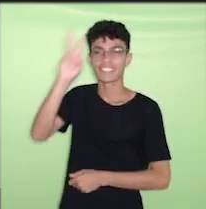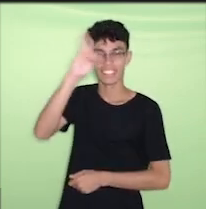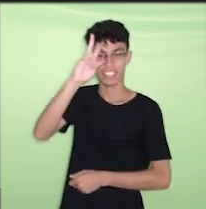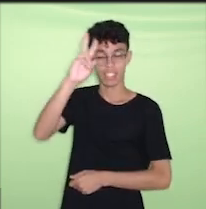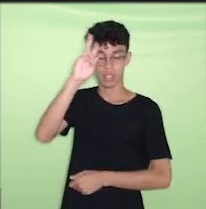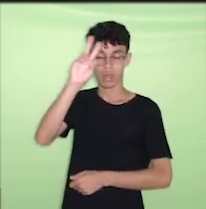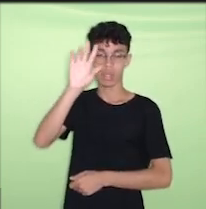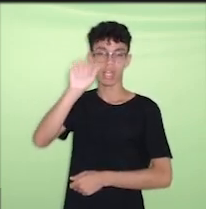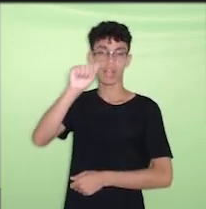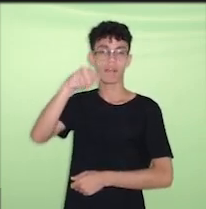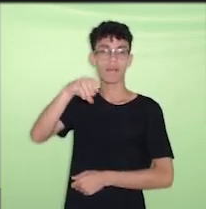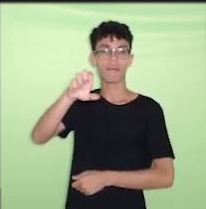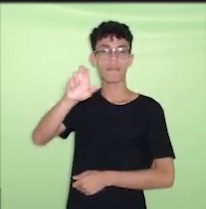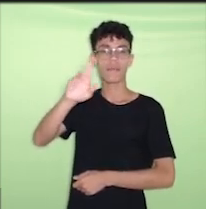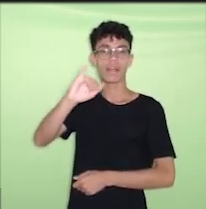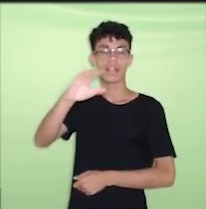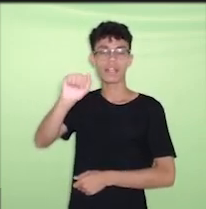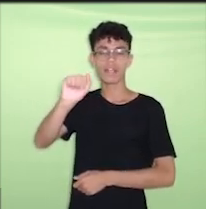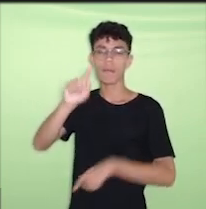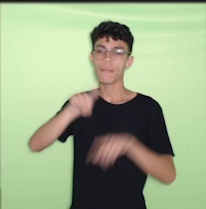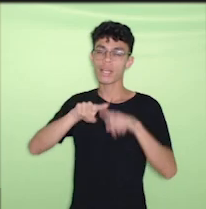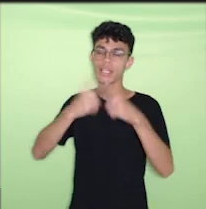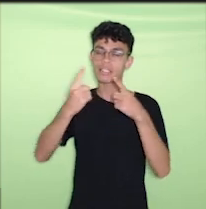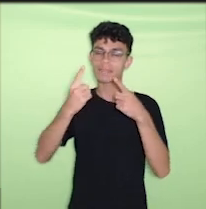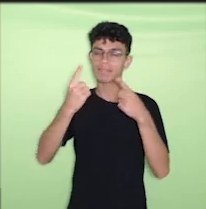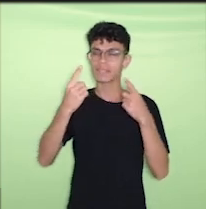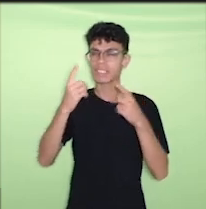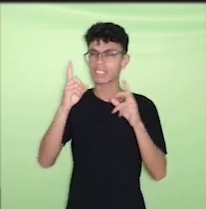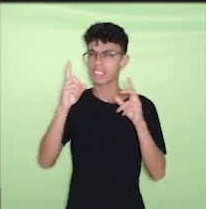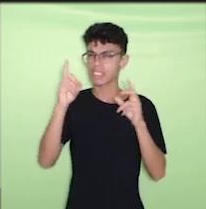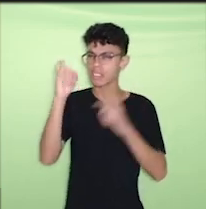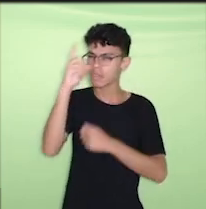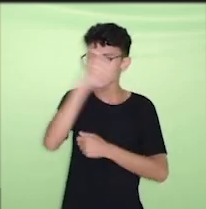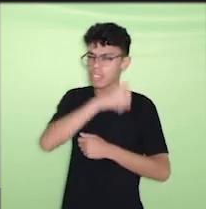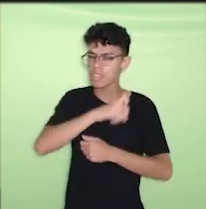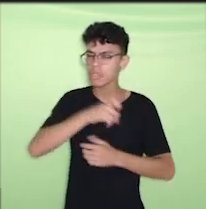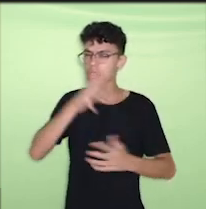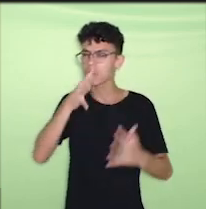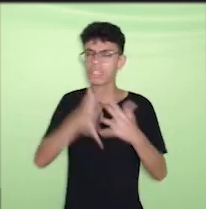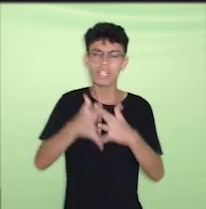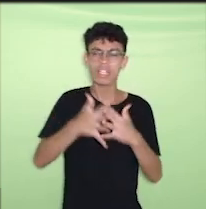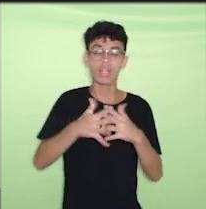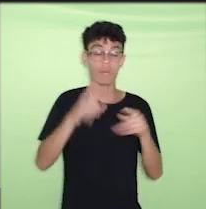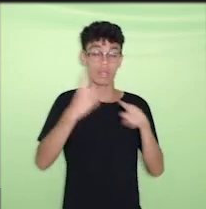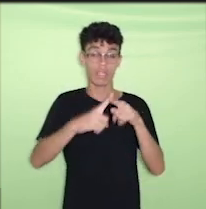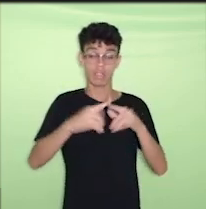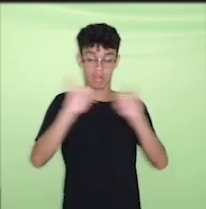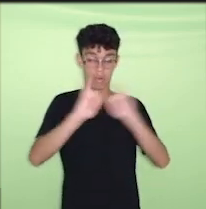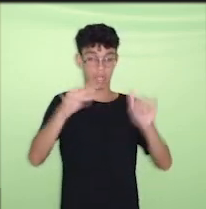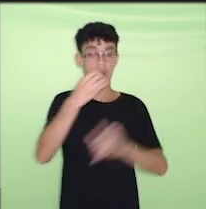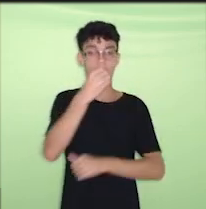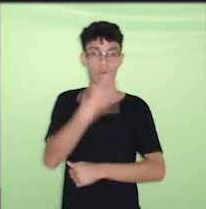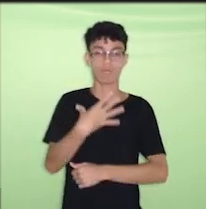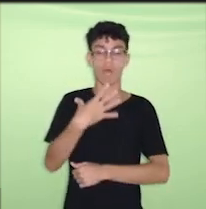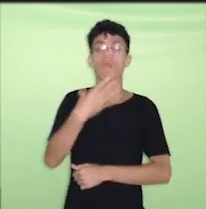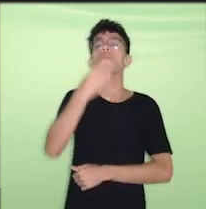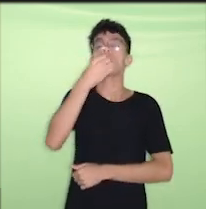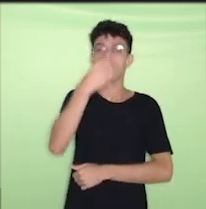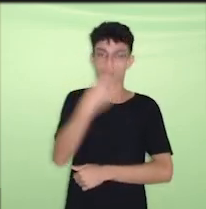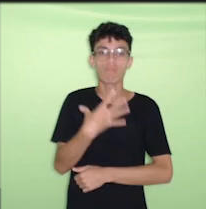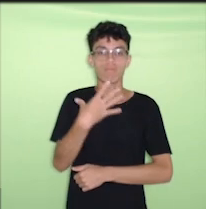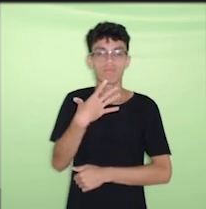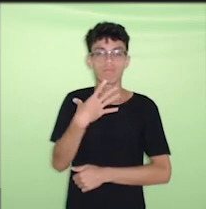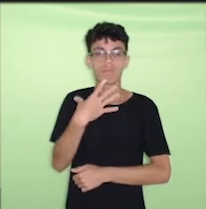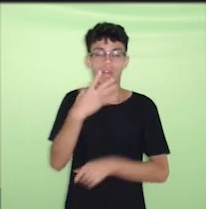América, só que é um pouco complicado. Complicada por quê? Porque você disse que ele era bom. Muito